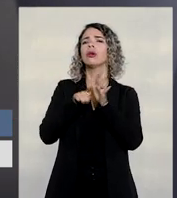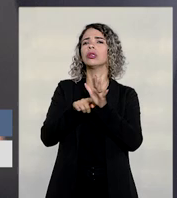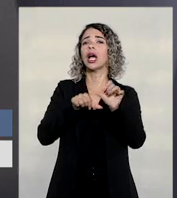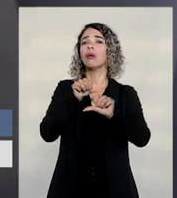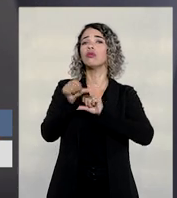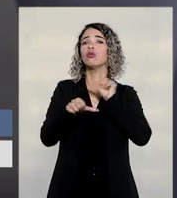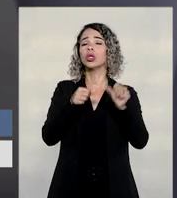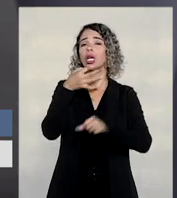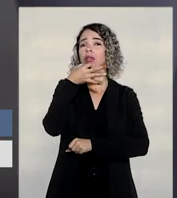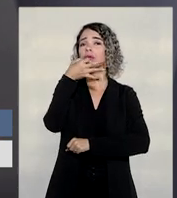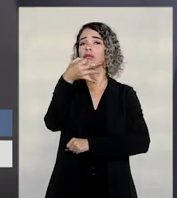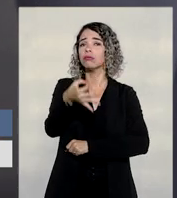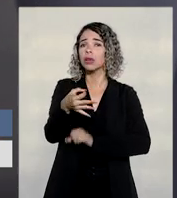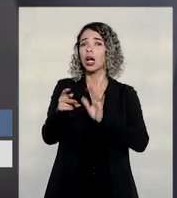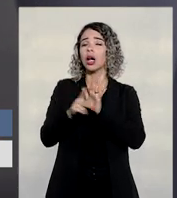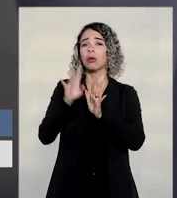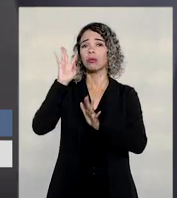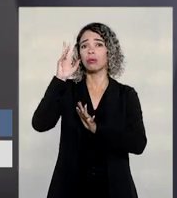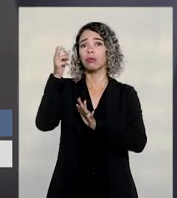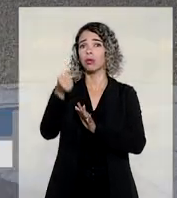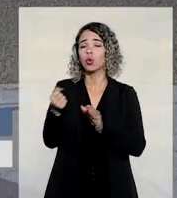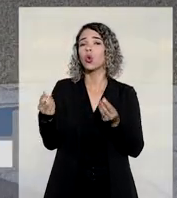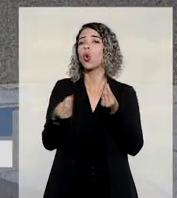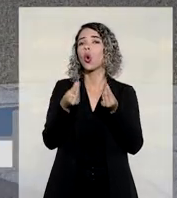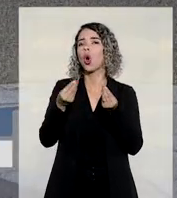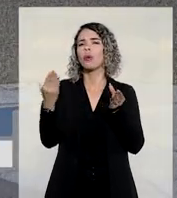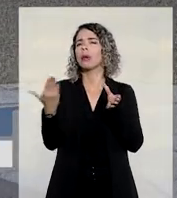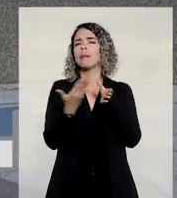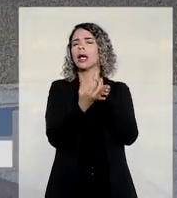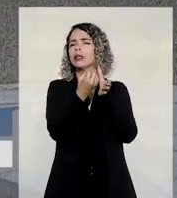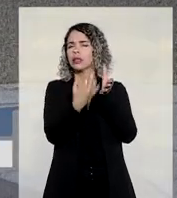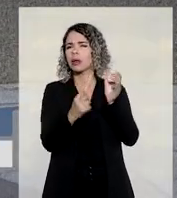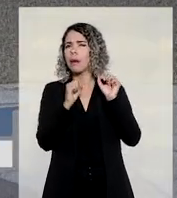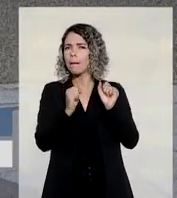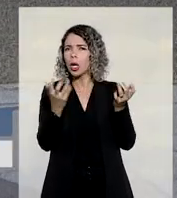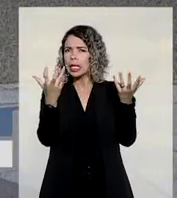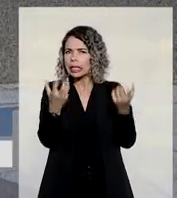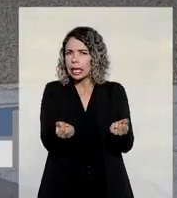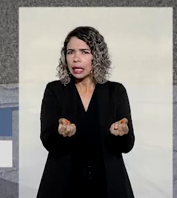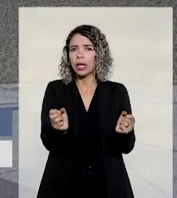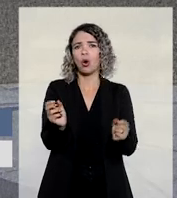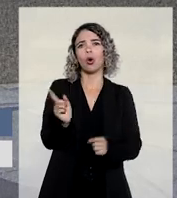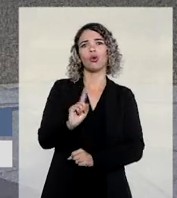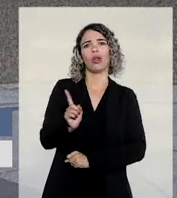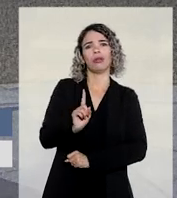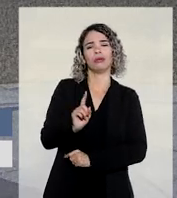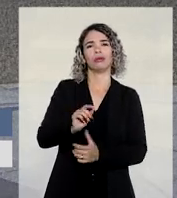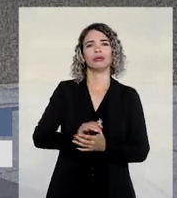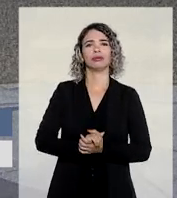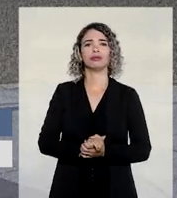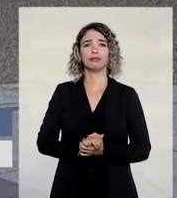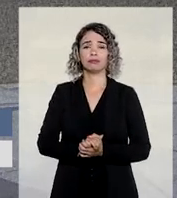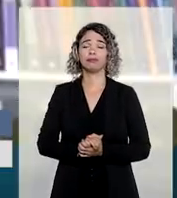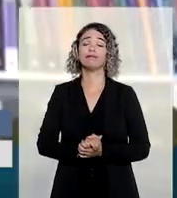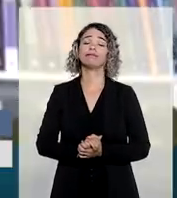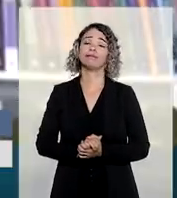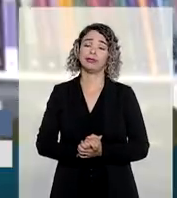seja, questionar tal mudança de posicionamento via embargos de declaração? Professora Thais.